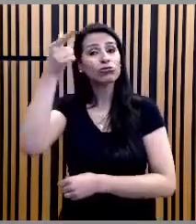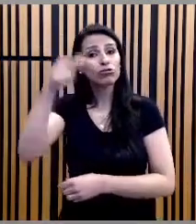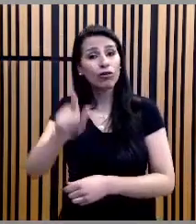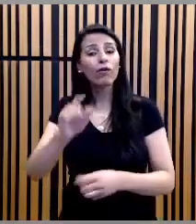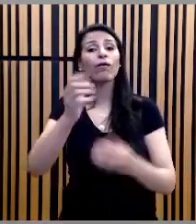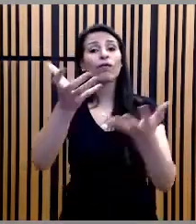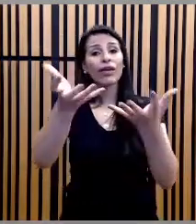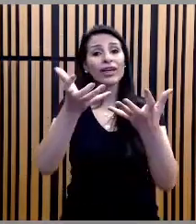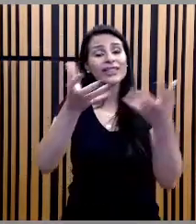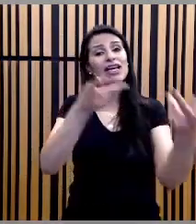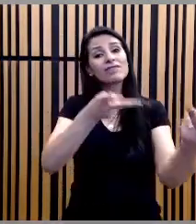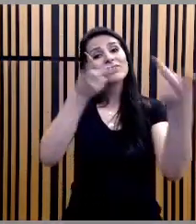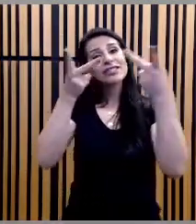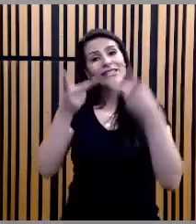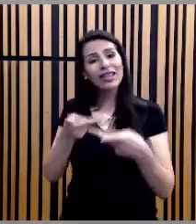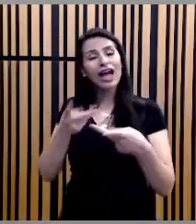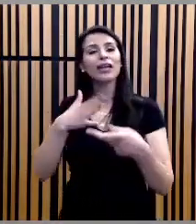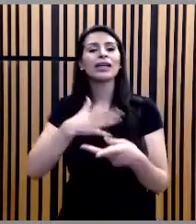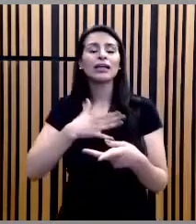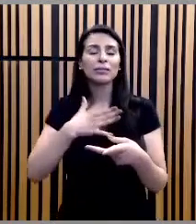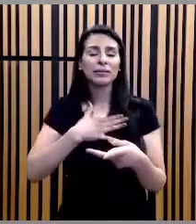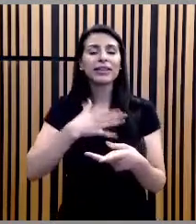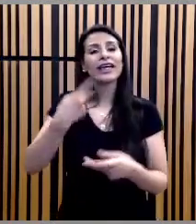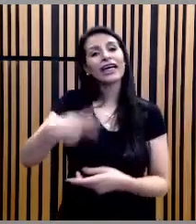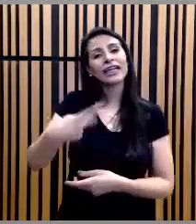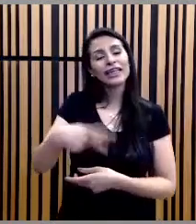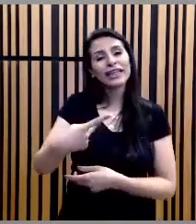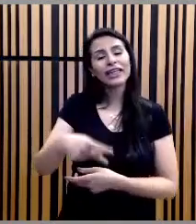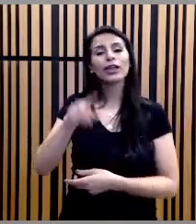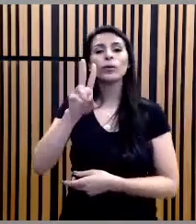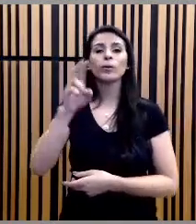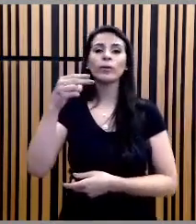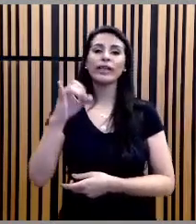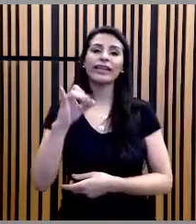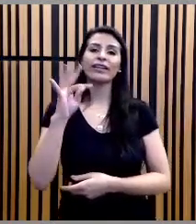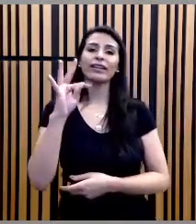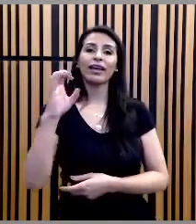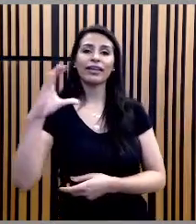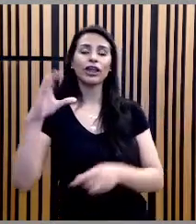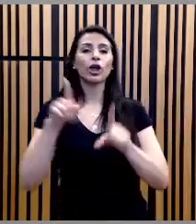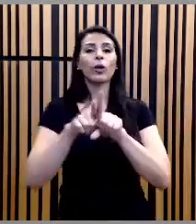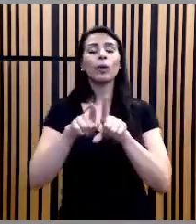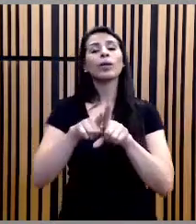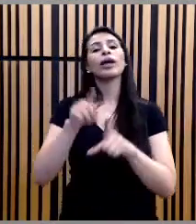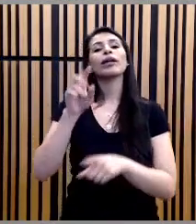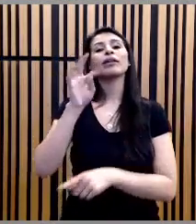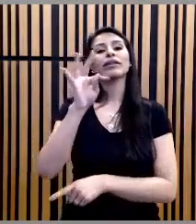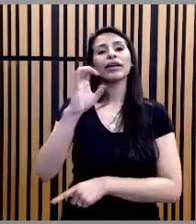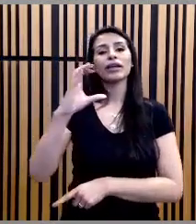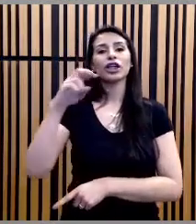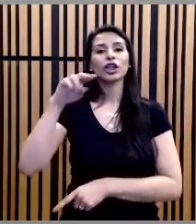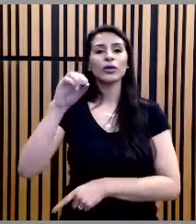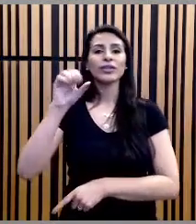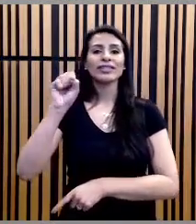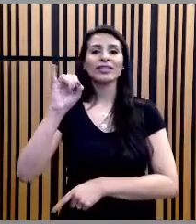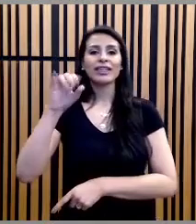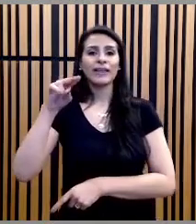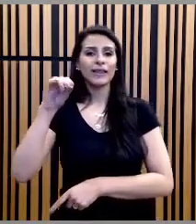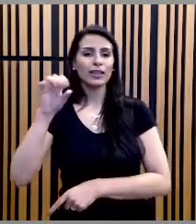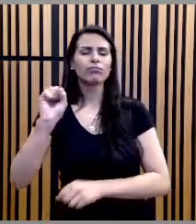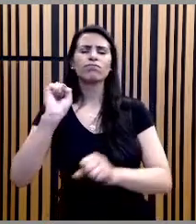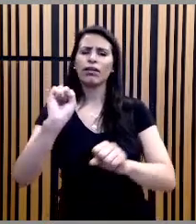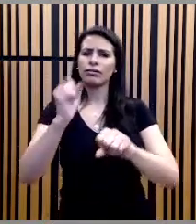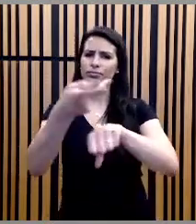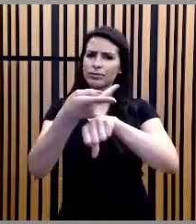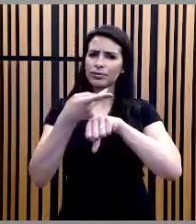nos ver no Tecnosinos e na Unitec, fiquem à vontade de nos procurar. A gente